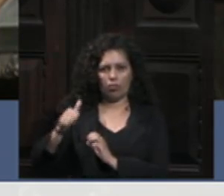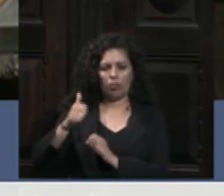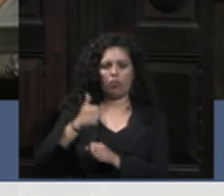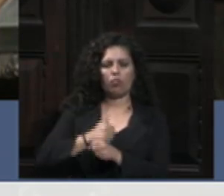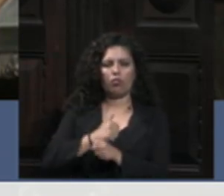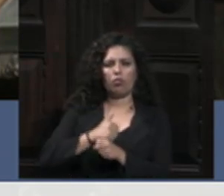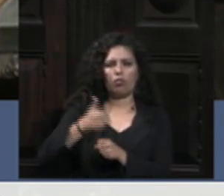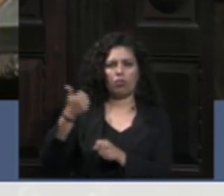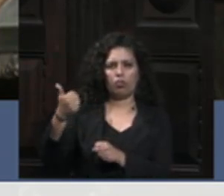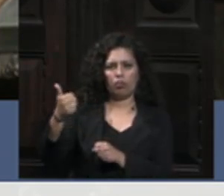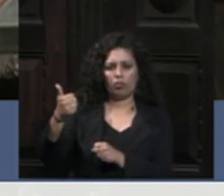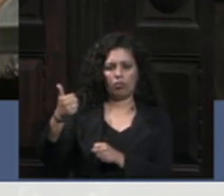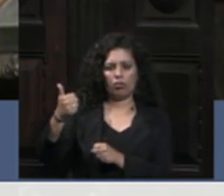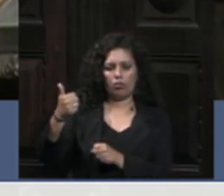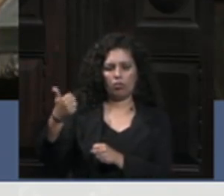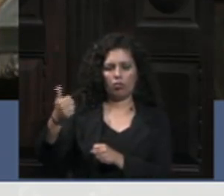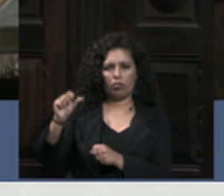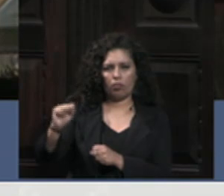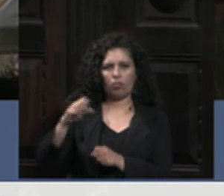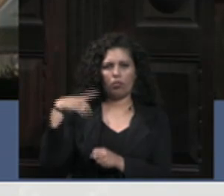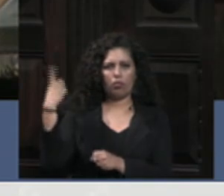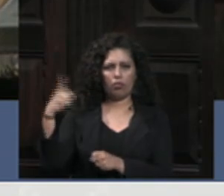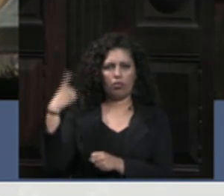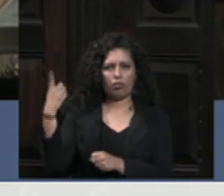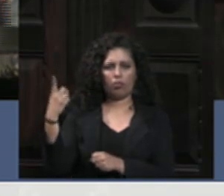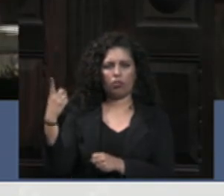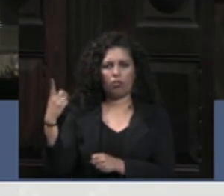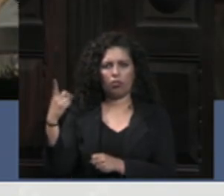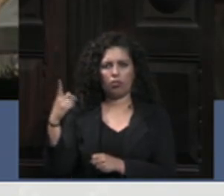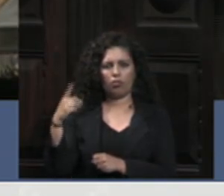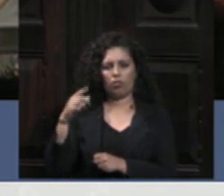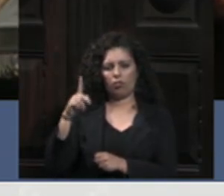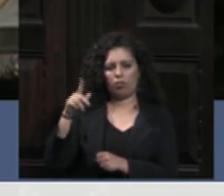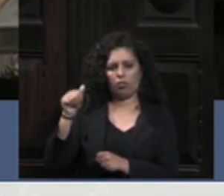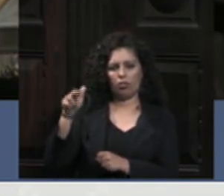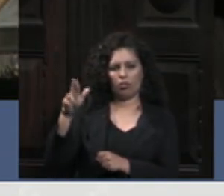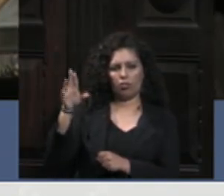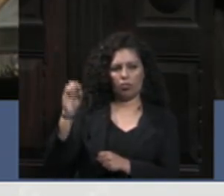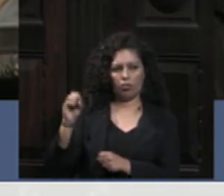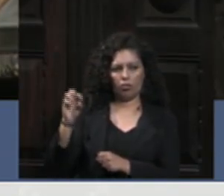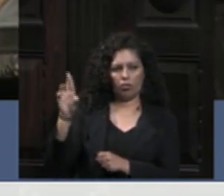3911/2018, de autoria do deputado Paulo Ramos.